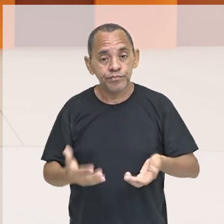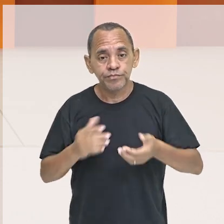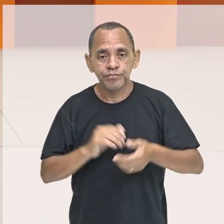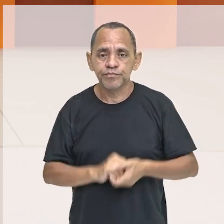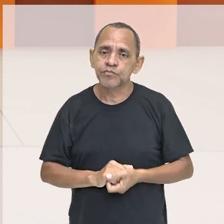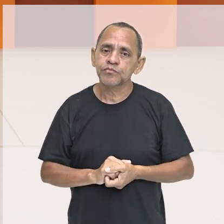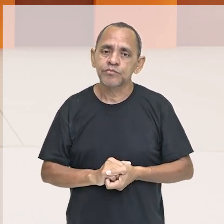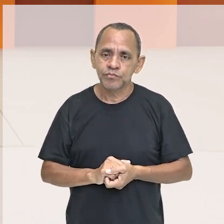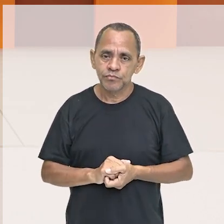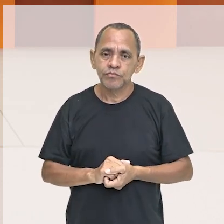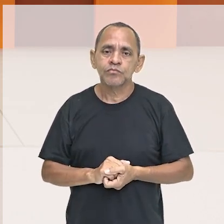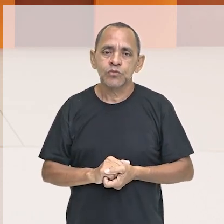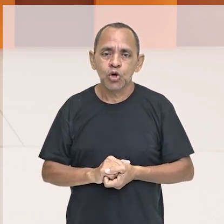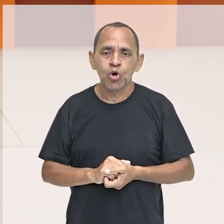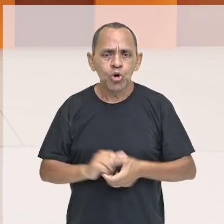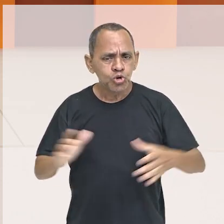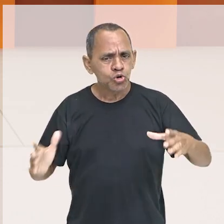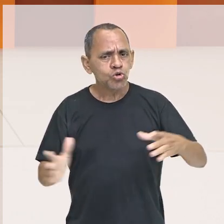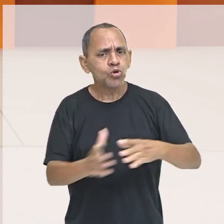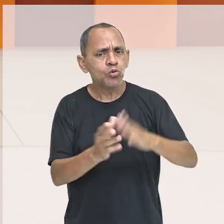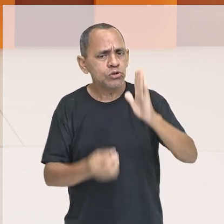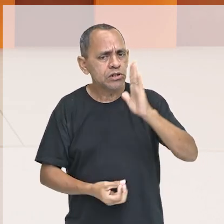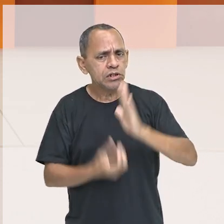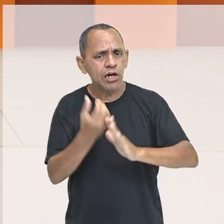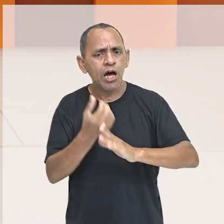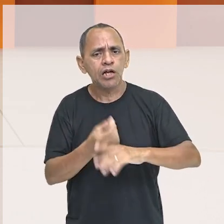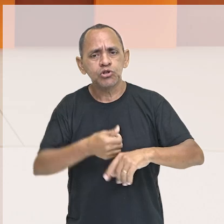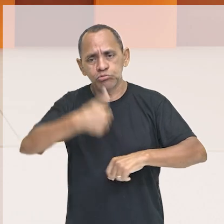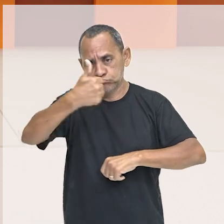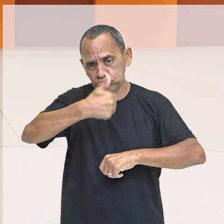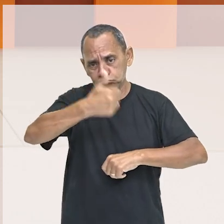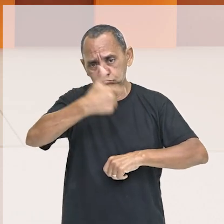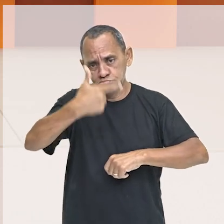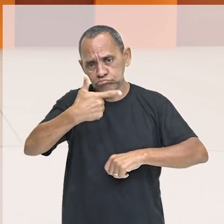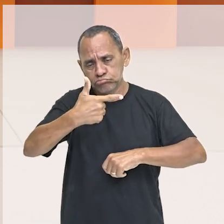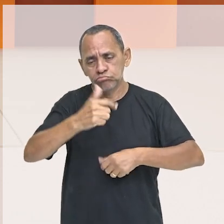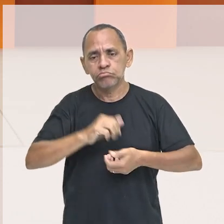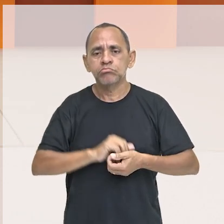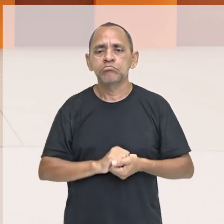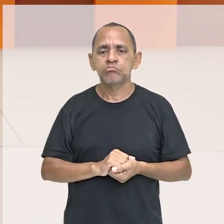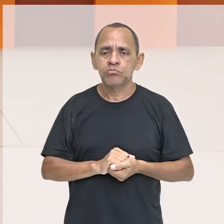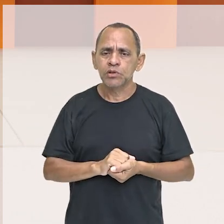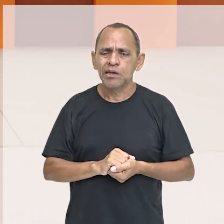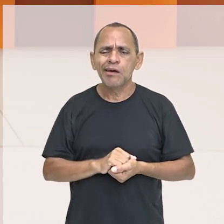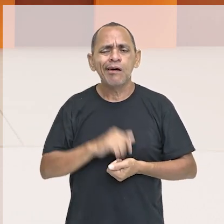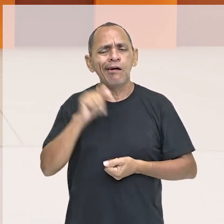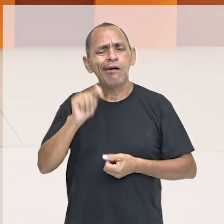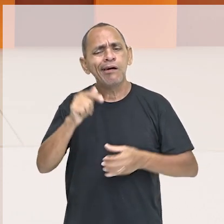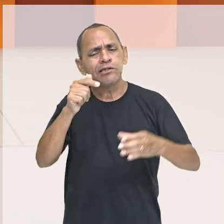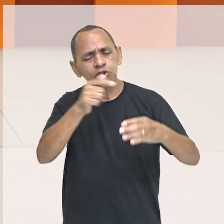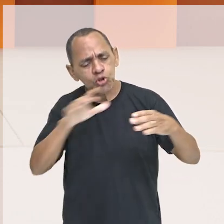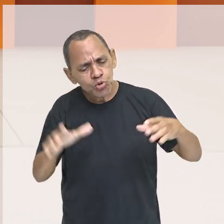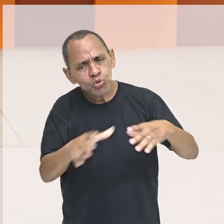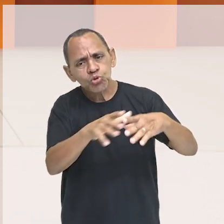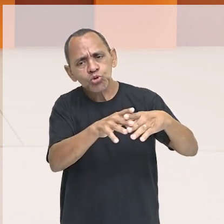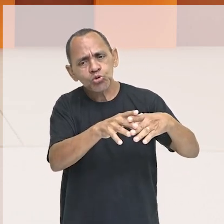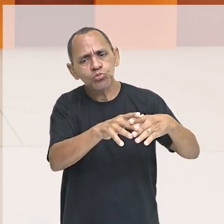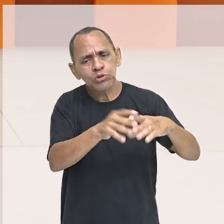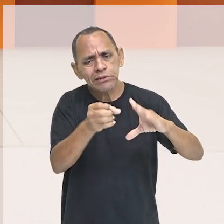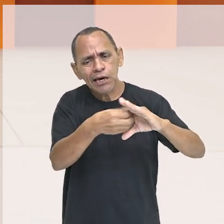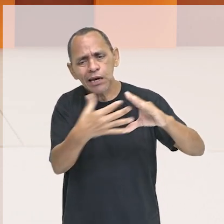ser primários e secundários. O que são os grupos primários? São aqueles, né, em que as relações sociais se caracterizam